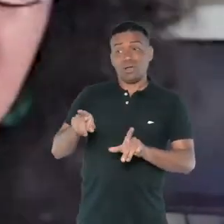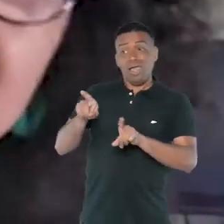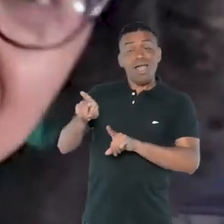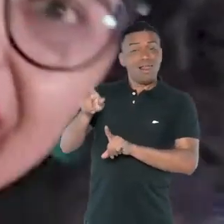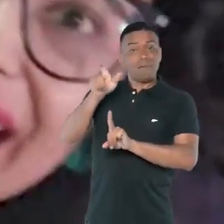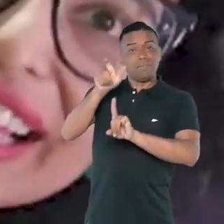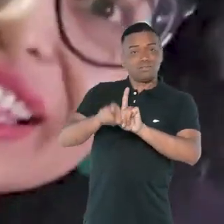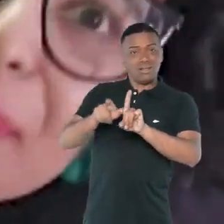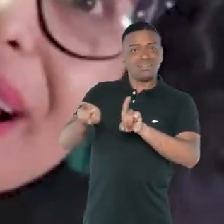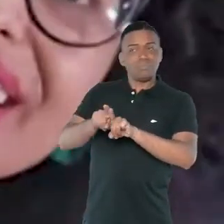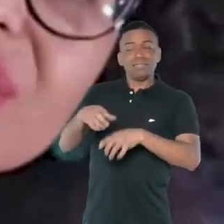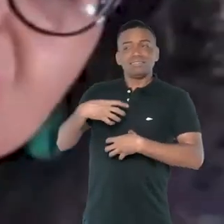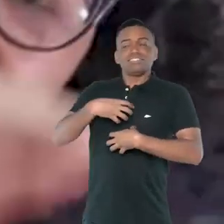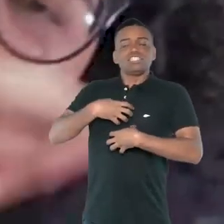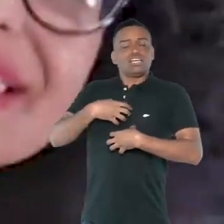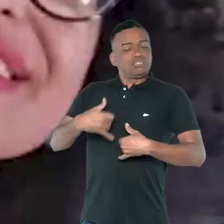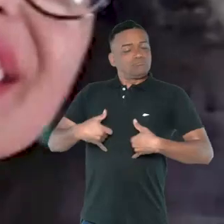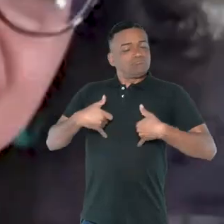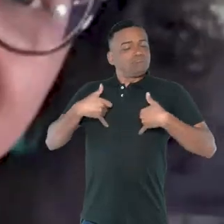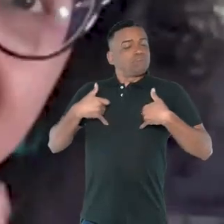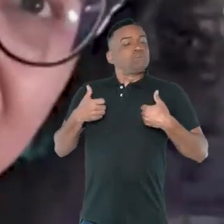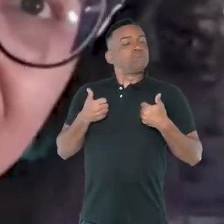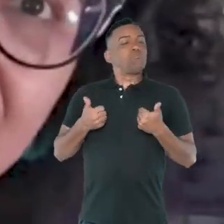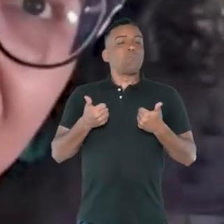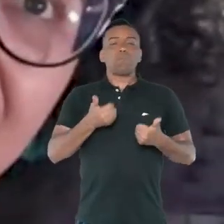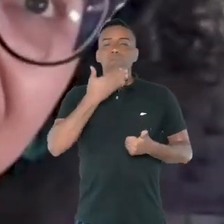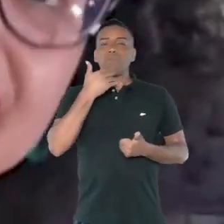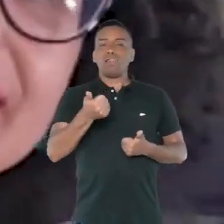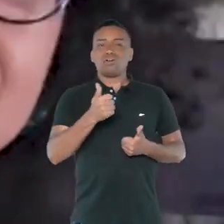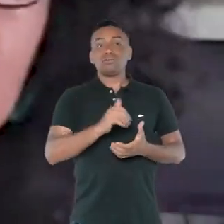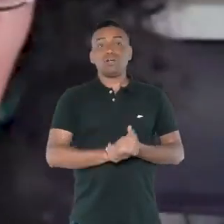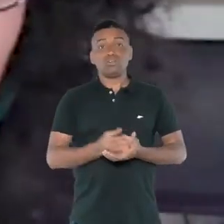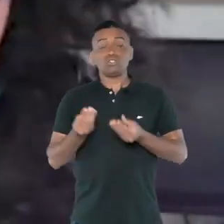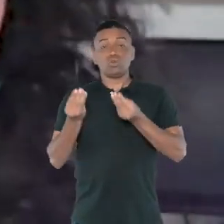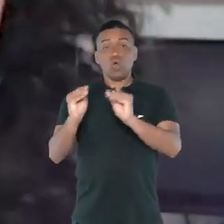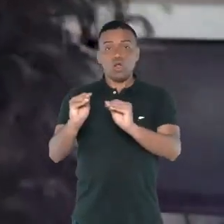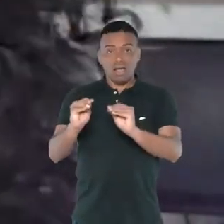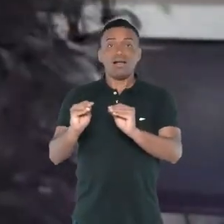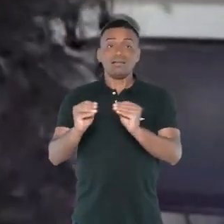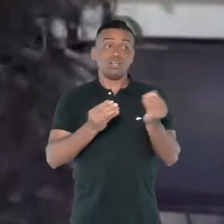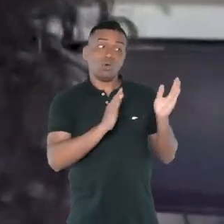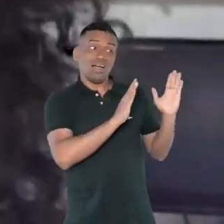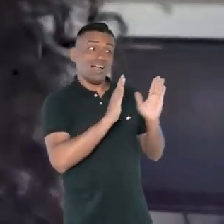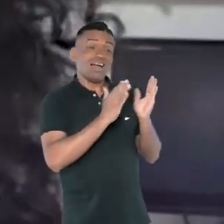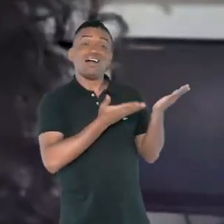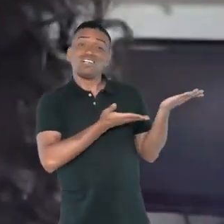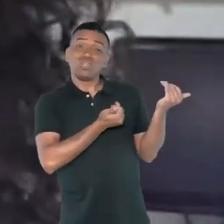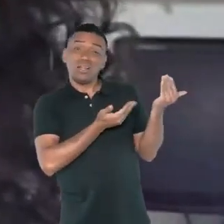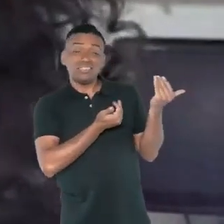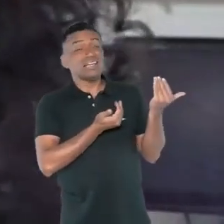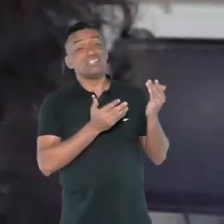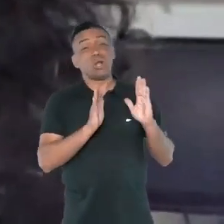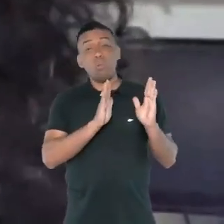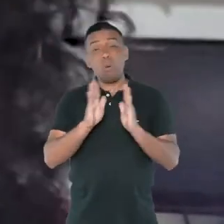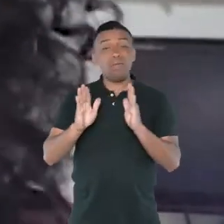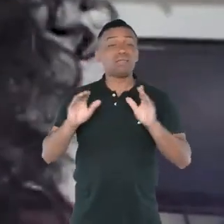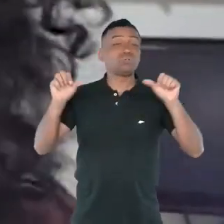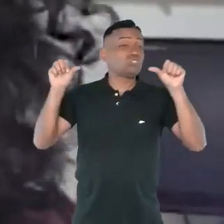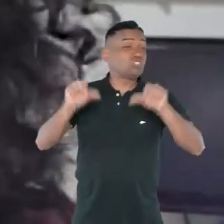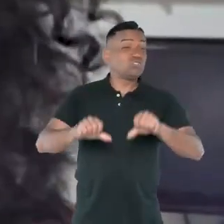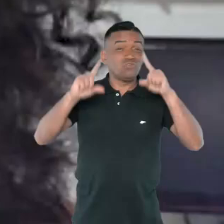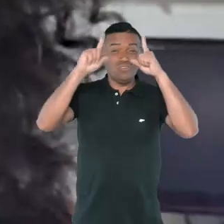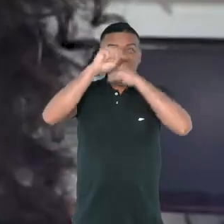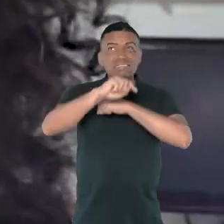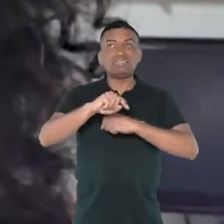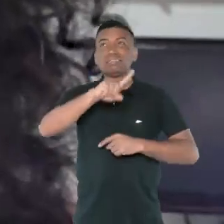vivendo, né? E ela também, quando ela se entende e ela se sente muito melhor. E aí eu quis levar isso, e a adolescência